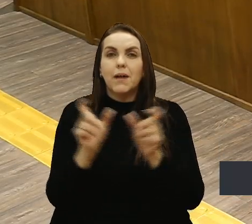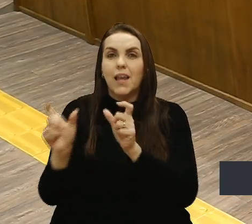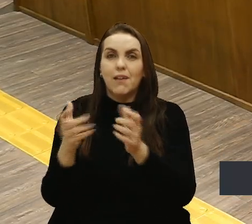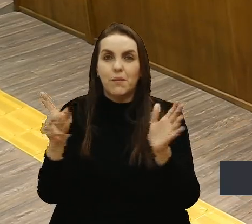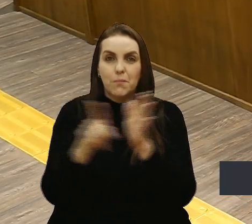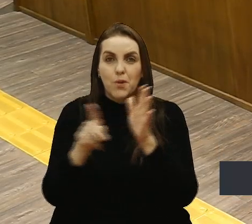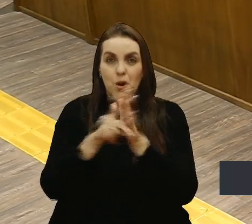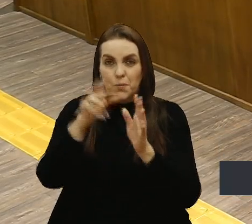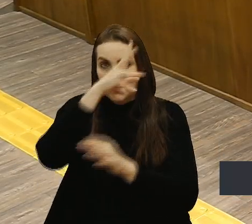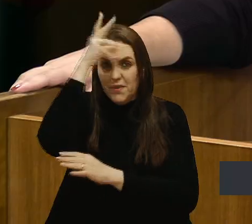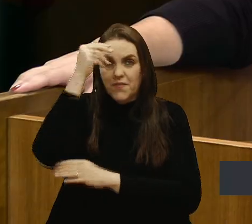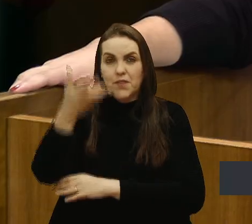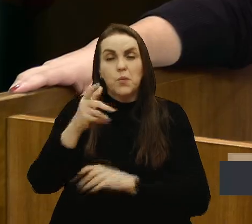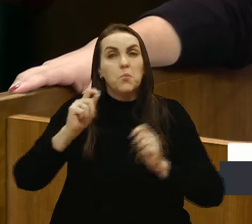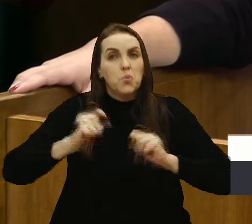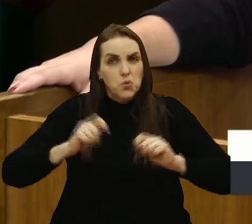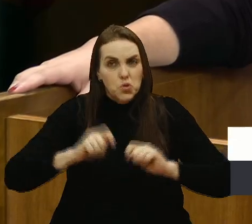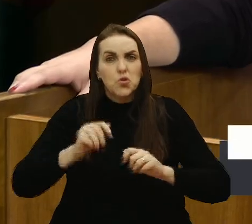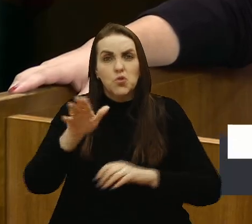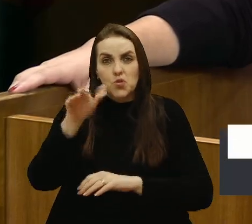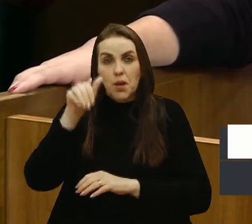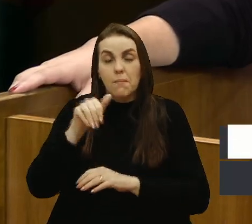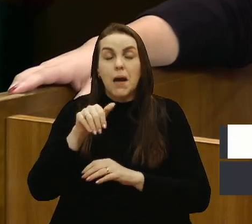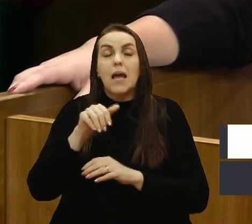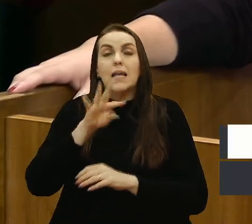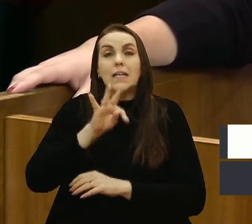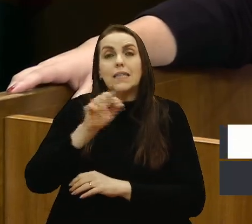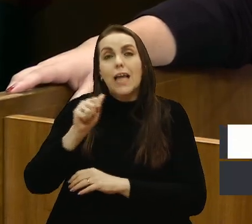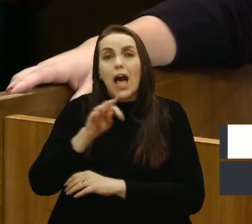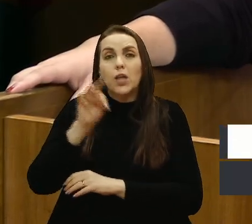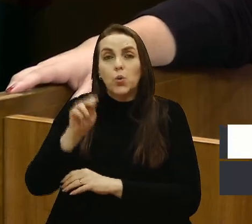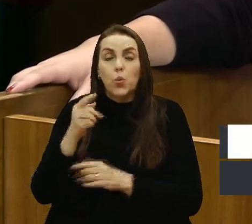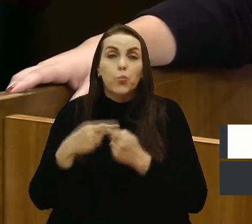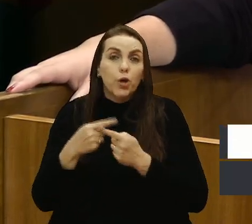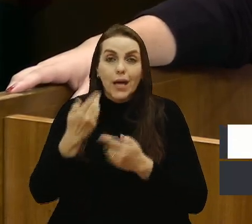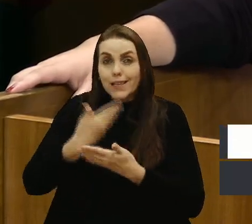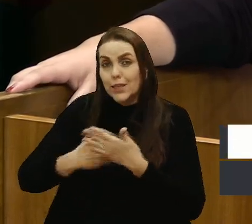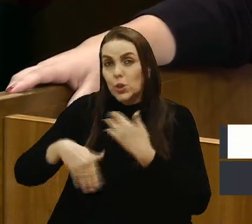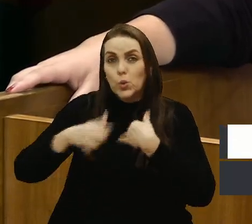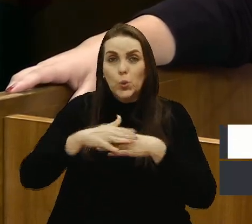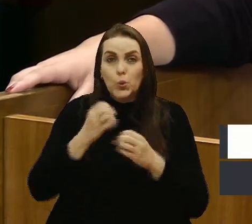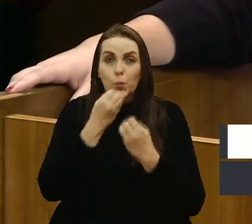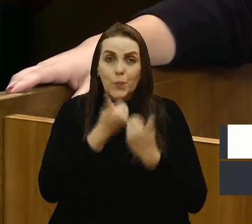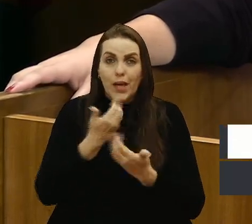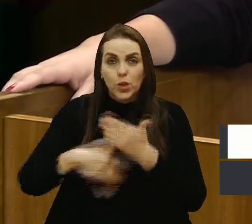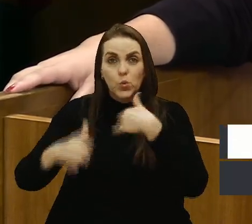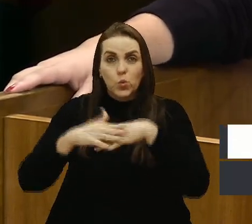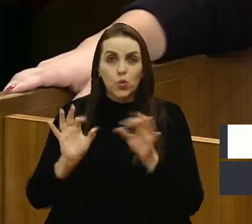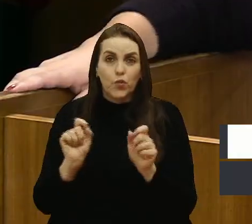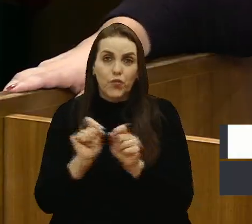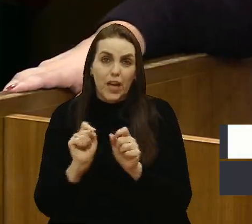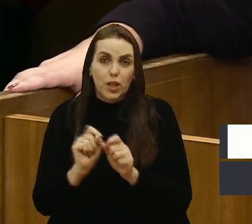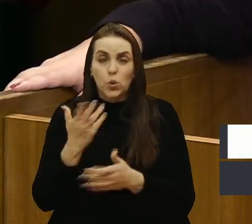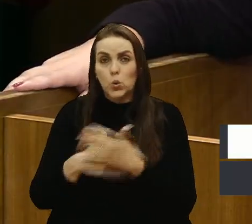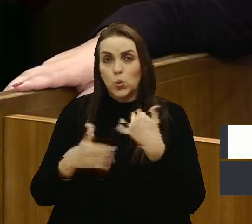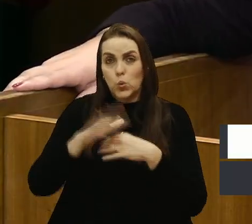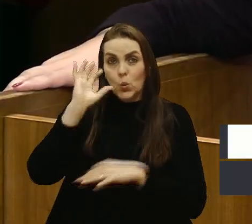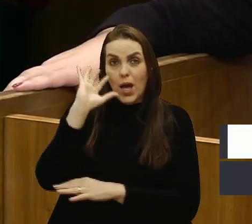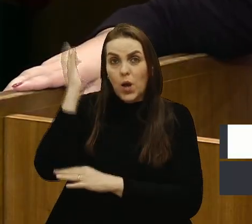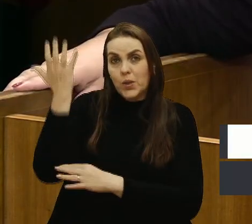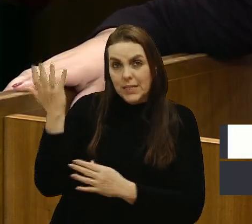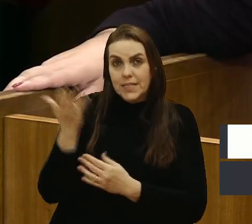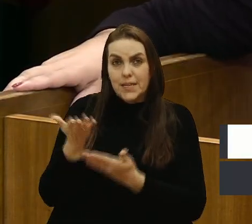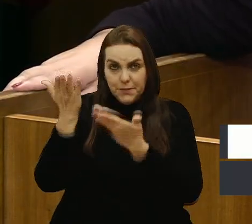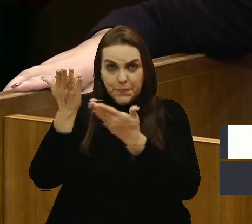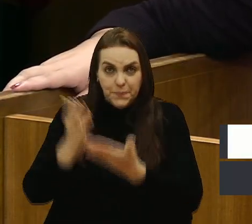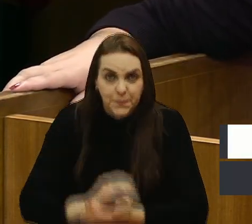próprio prefeito, né, que podia sim chamar ele de tatu, porque estava tudo bem, estava tudo sendo feito, estava tudo acontecendo. Passa